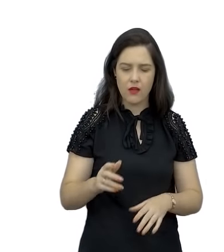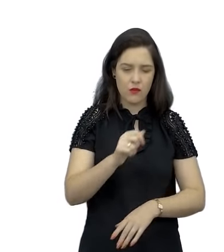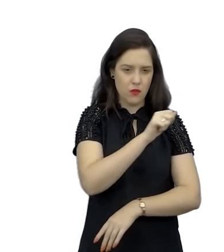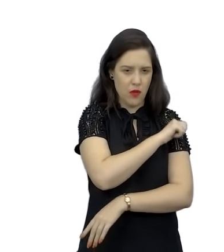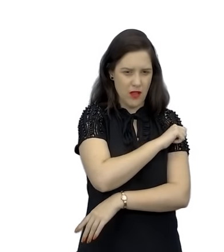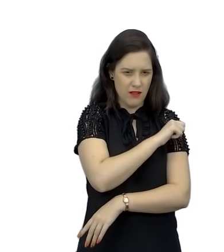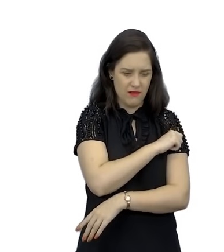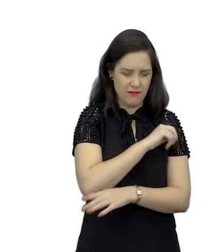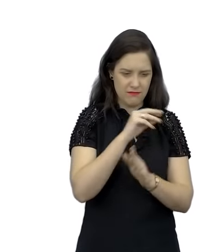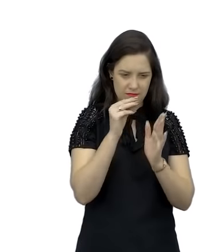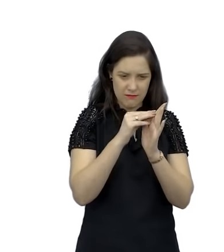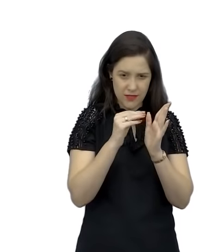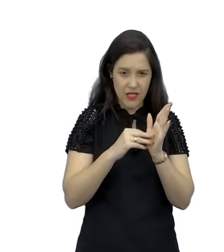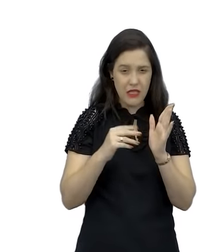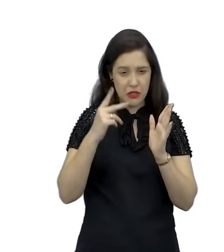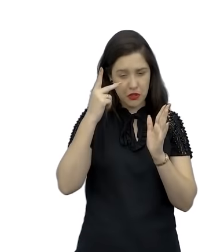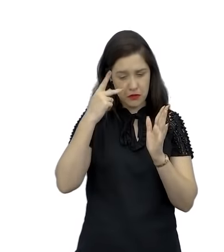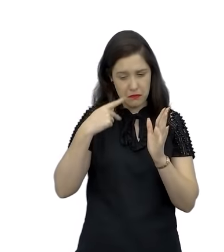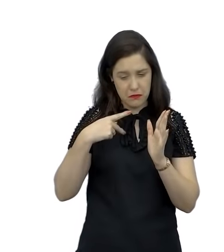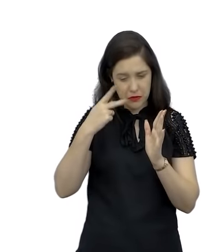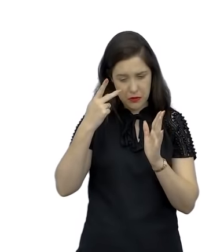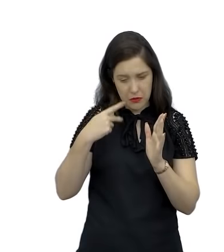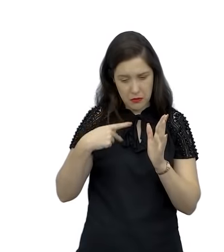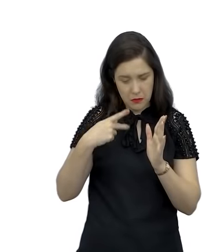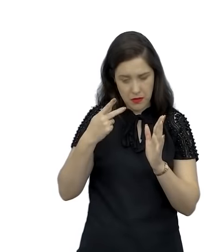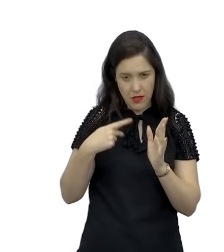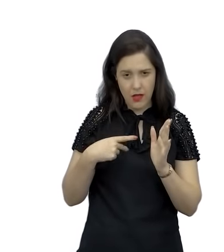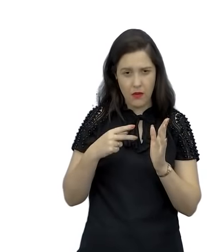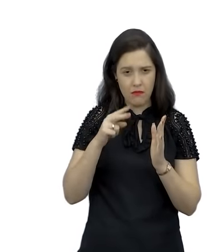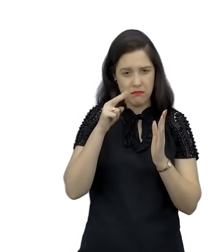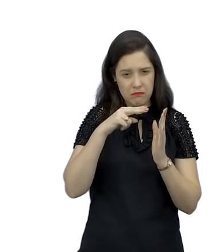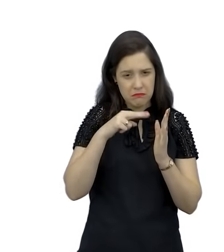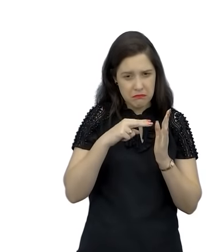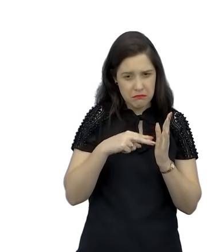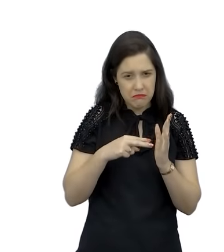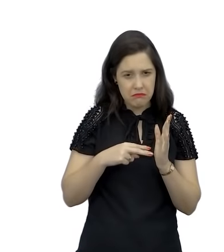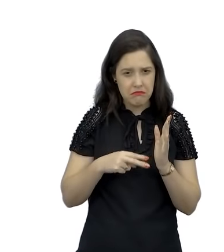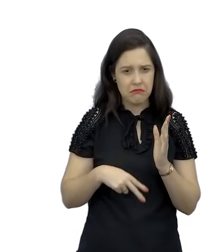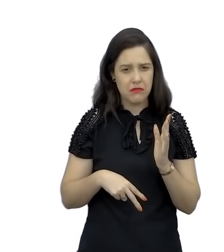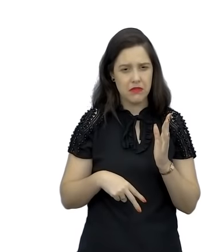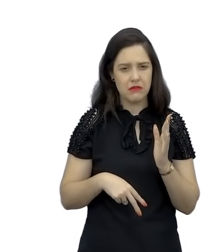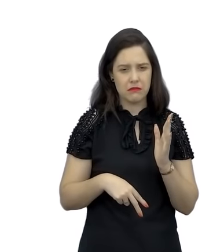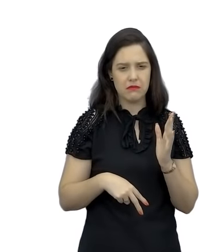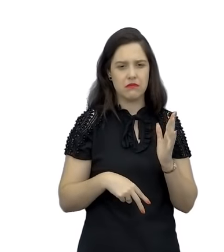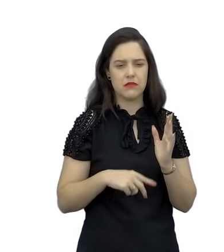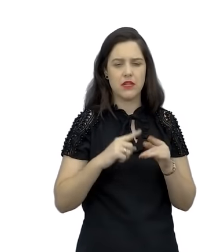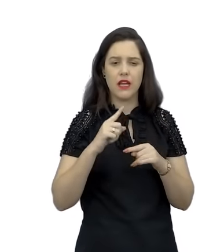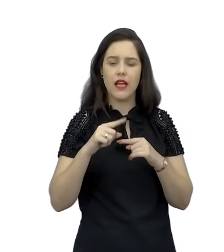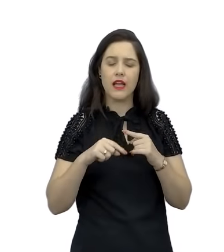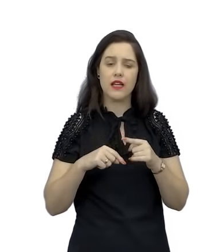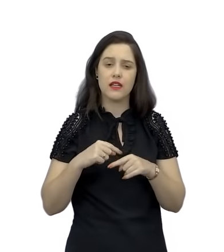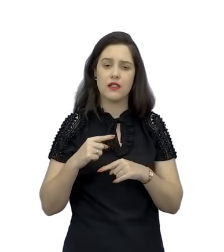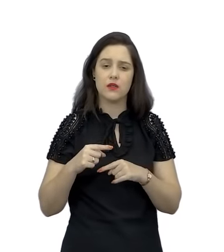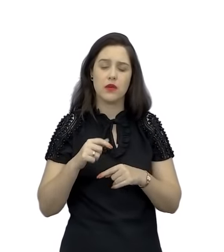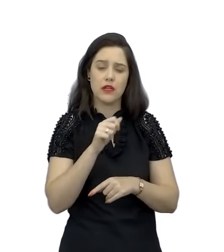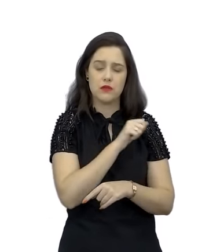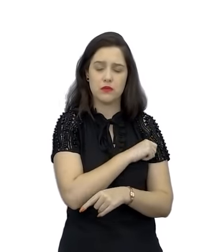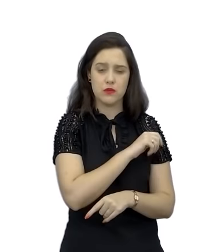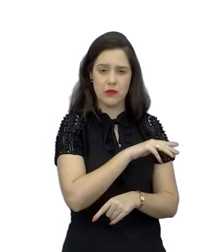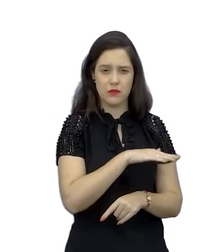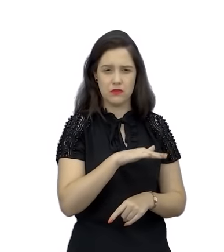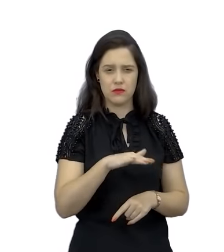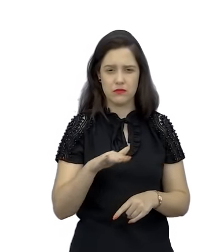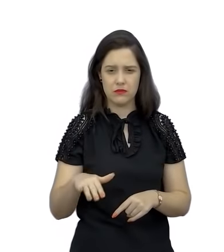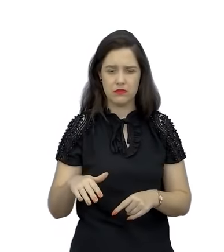leitura individual desse problema. Primeiro, o aluno lê individualmente. Depois, o aluno,